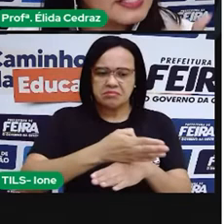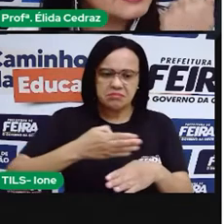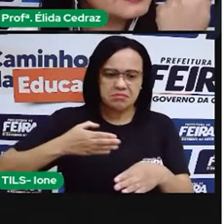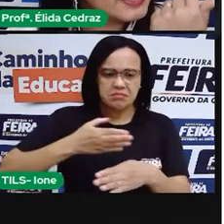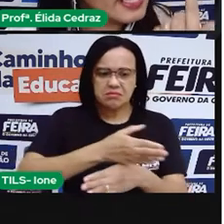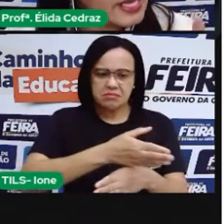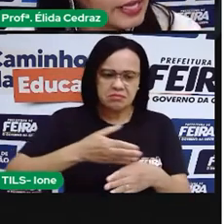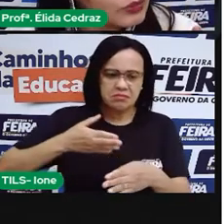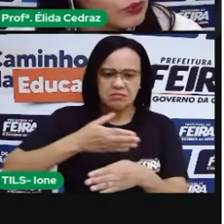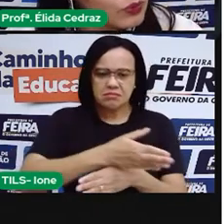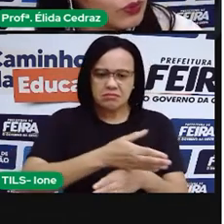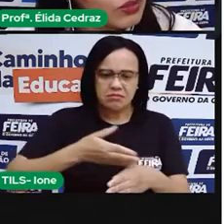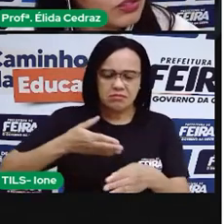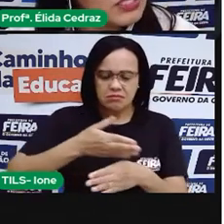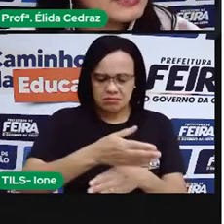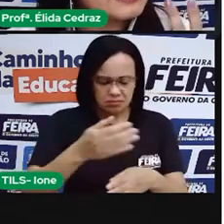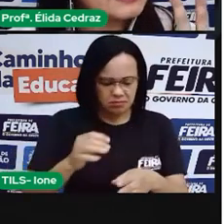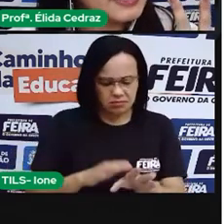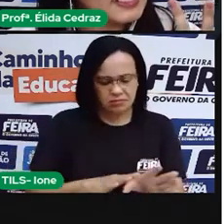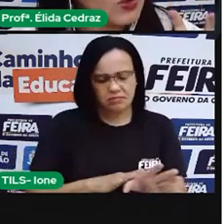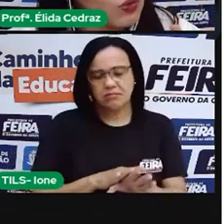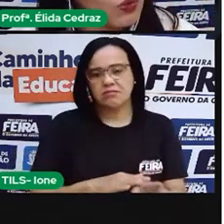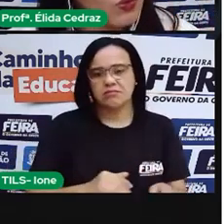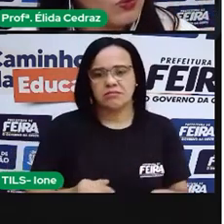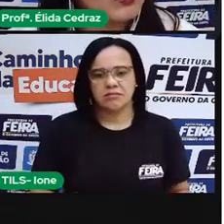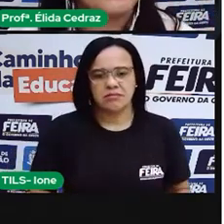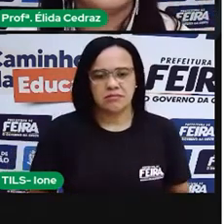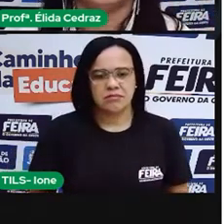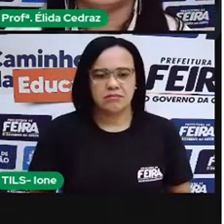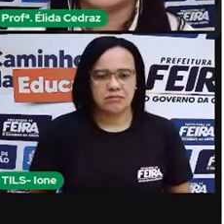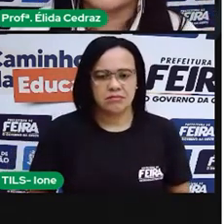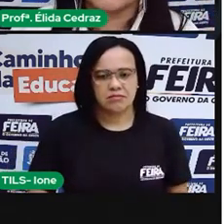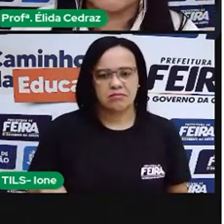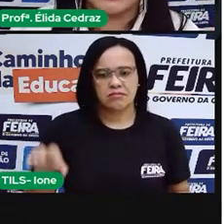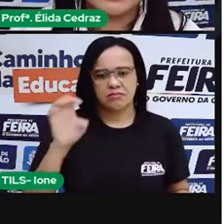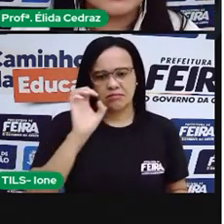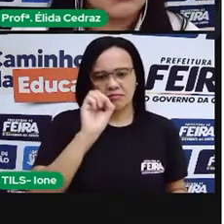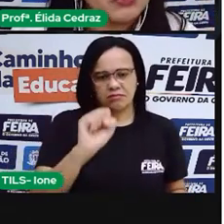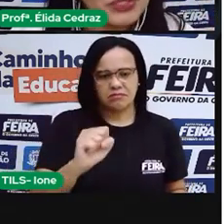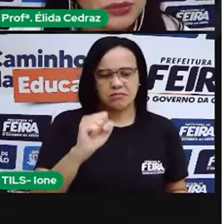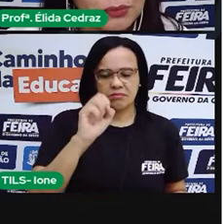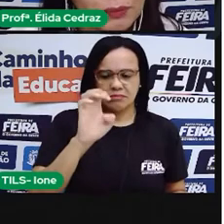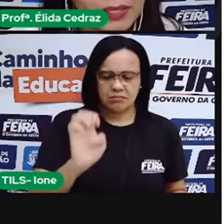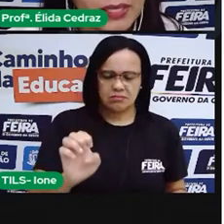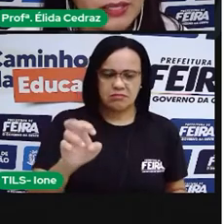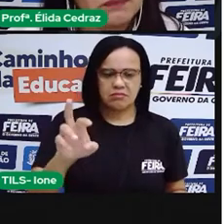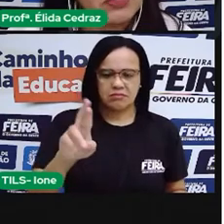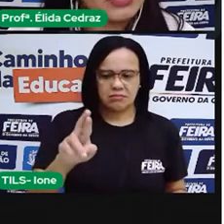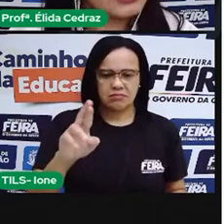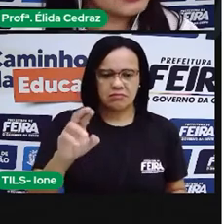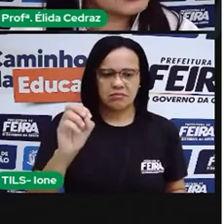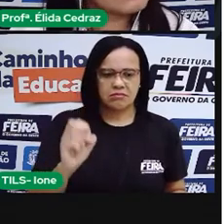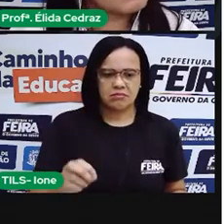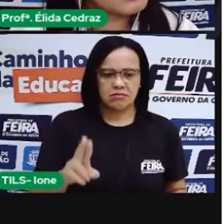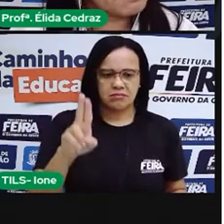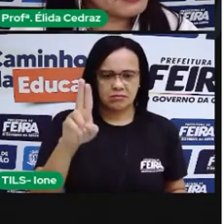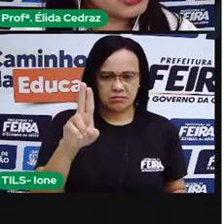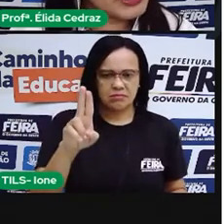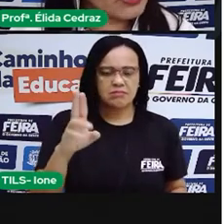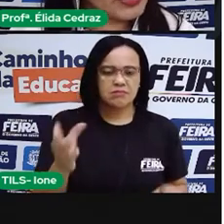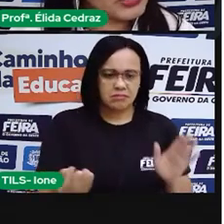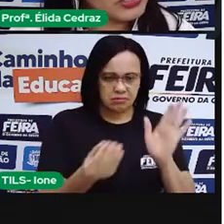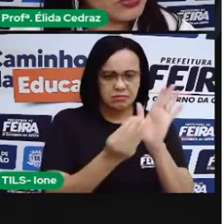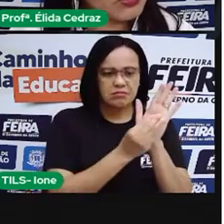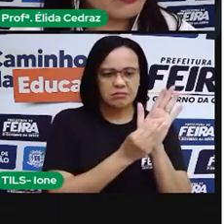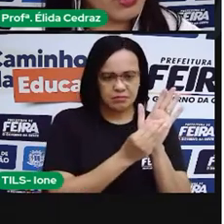Serra. Serrador, serrou. Isso mesmo, muito bem. E nós vamos